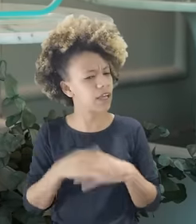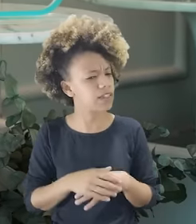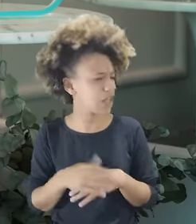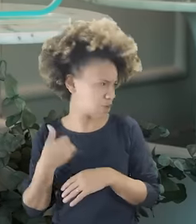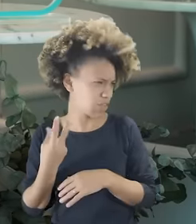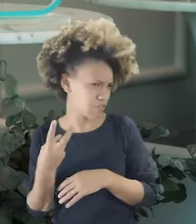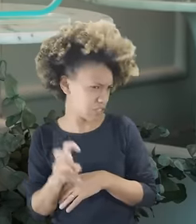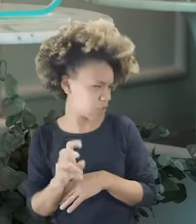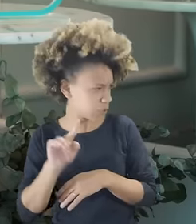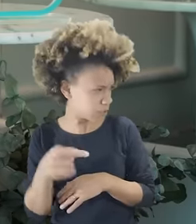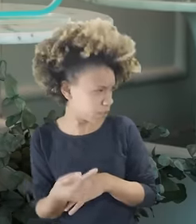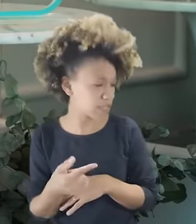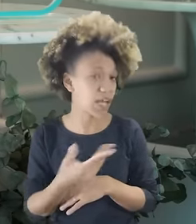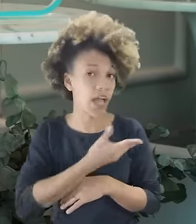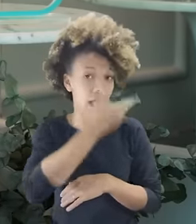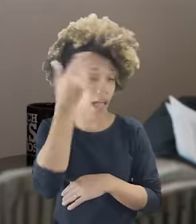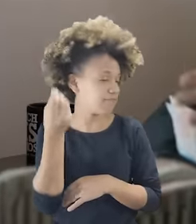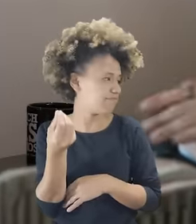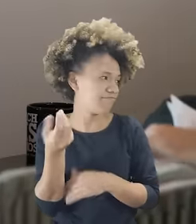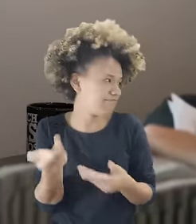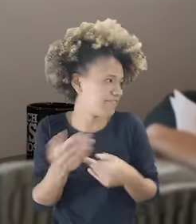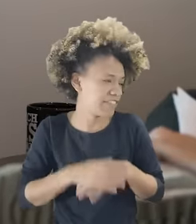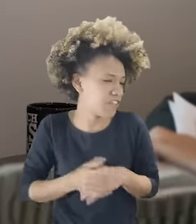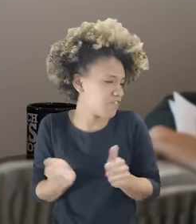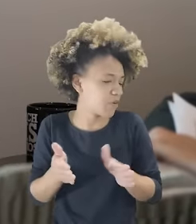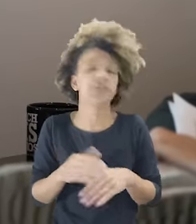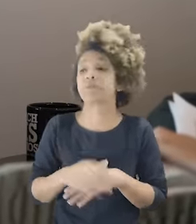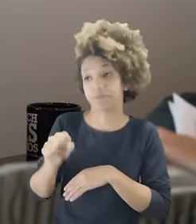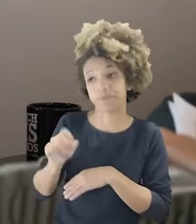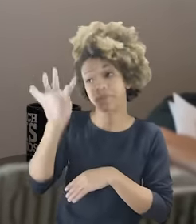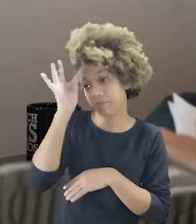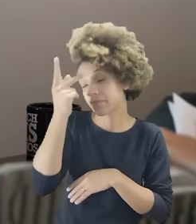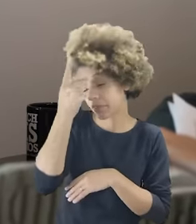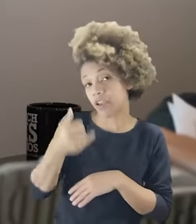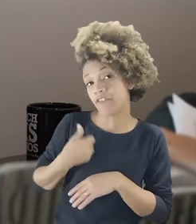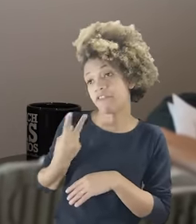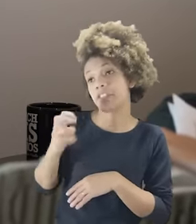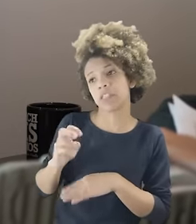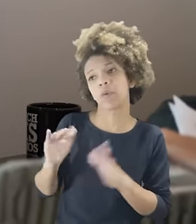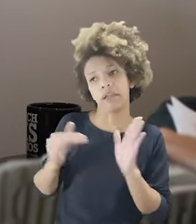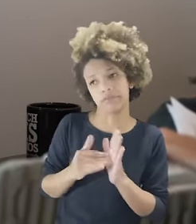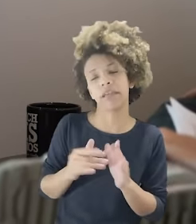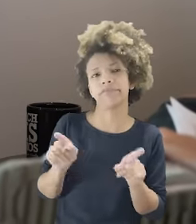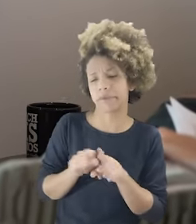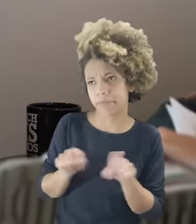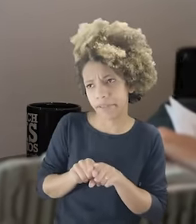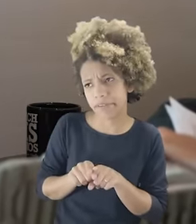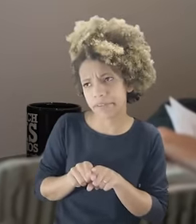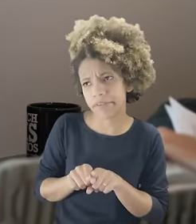até os 25 porque depois é Alzheimer e eu essa história do TDH que tem uns 25 tem muitos dos 25 também